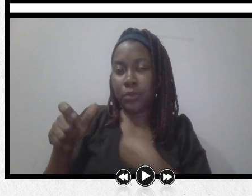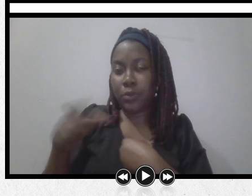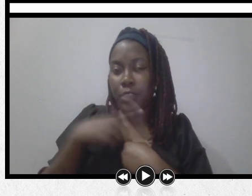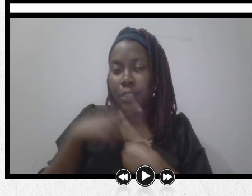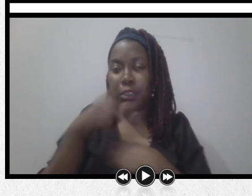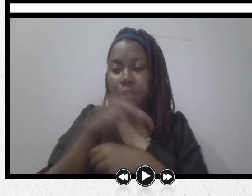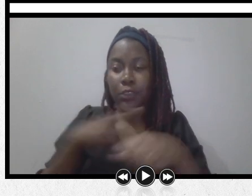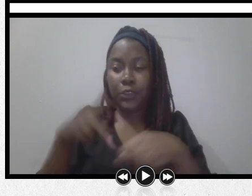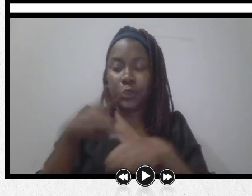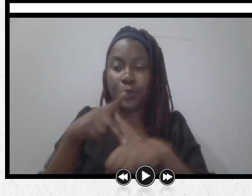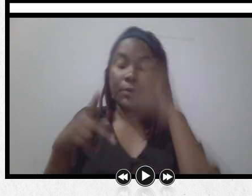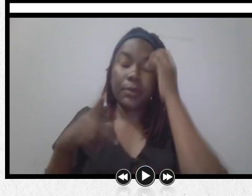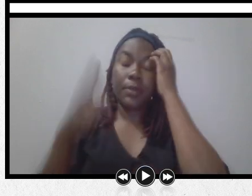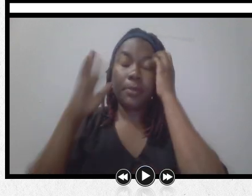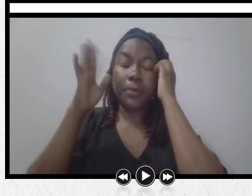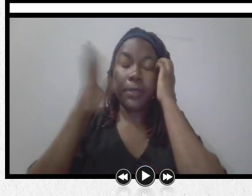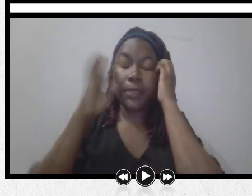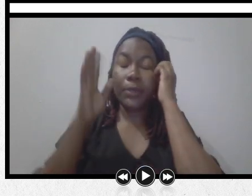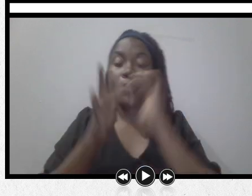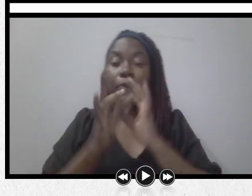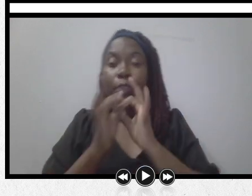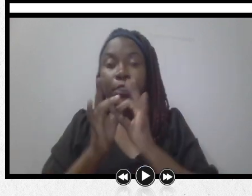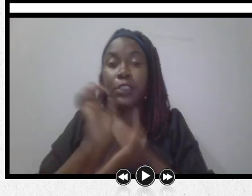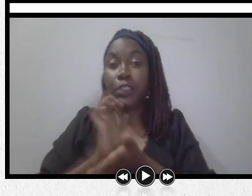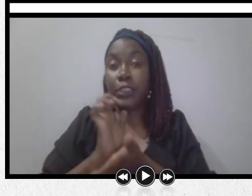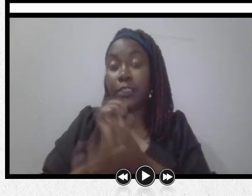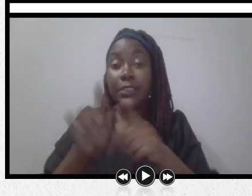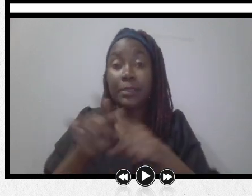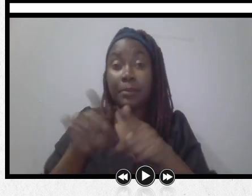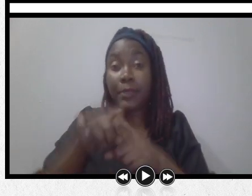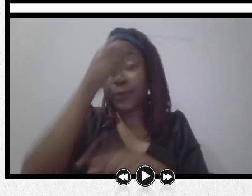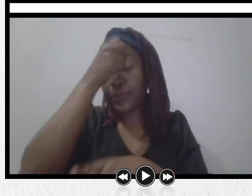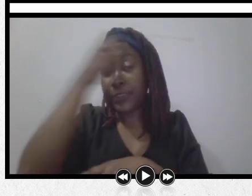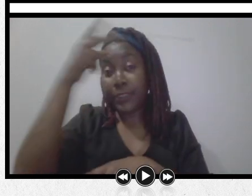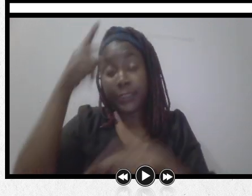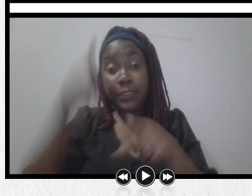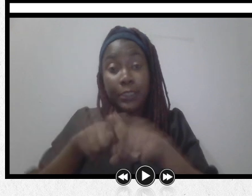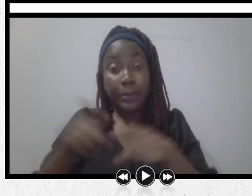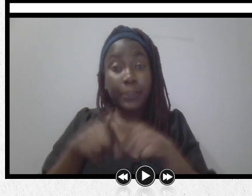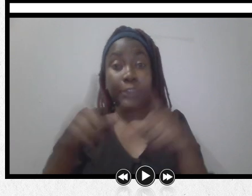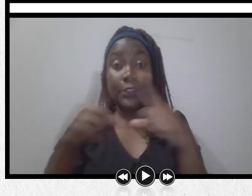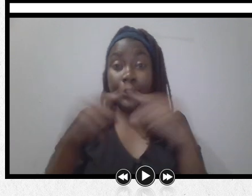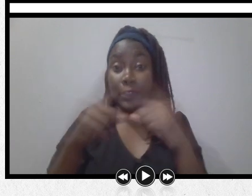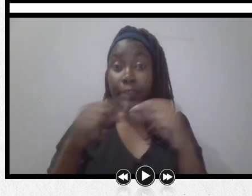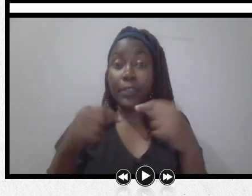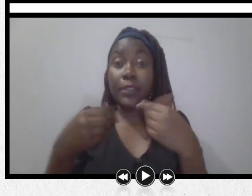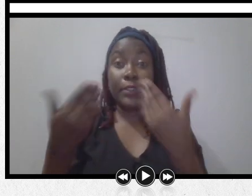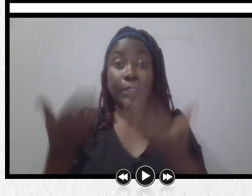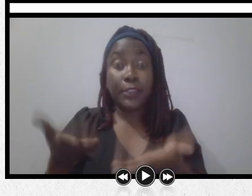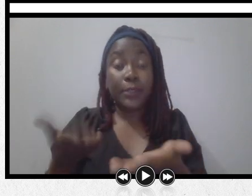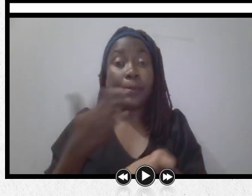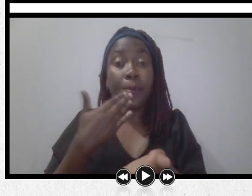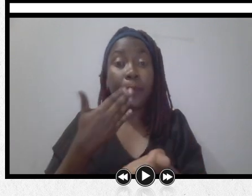república federativa, pensando União, estados e também municípios, e também o Distrito Federal, isso pede da gente